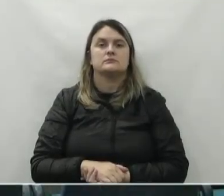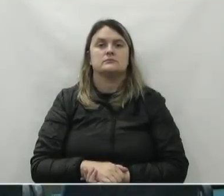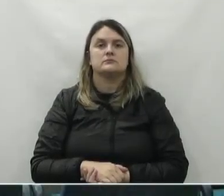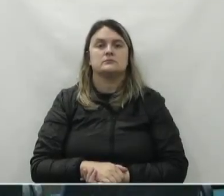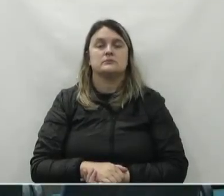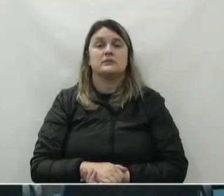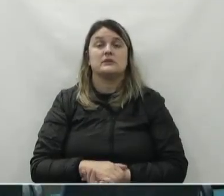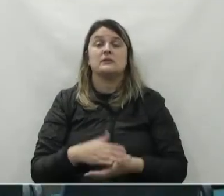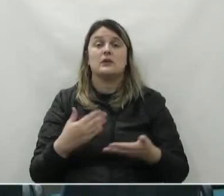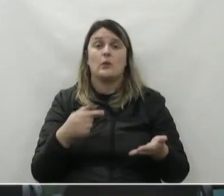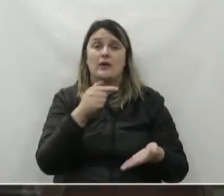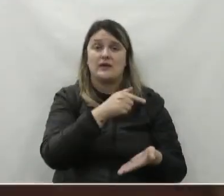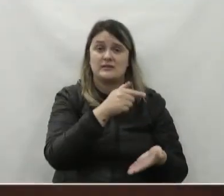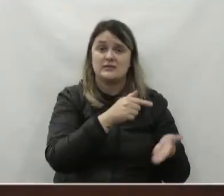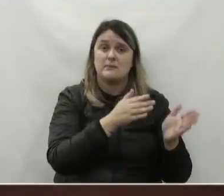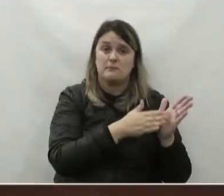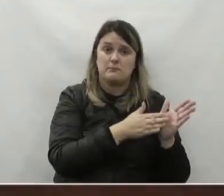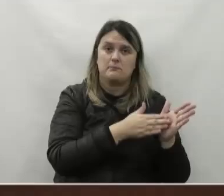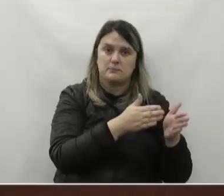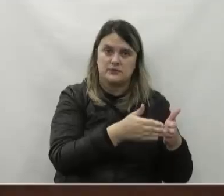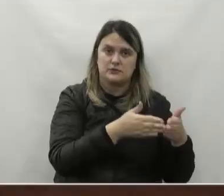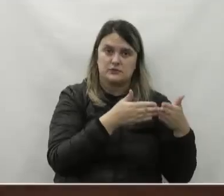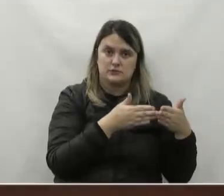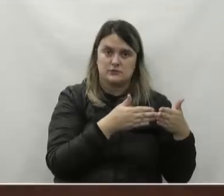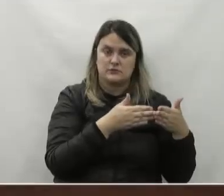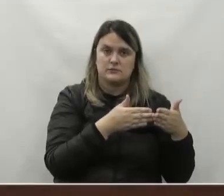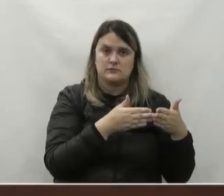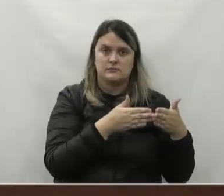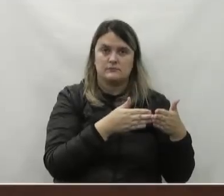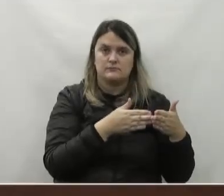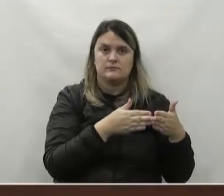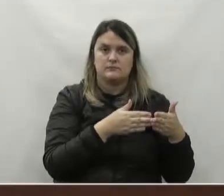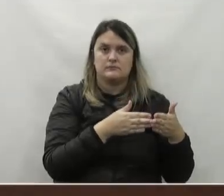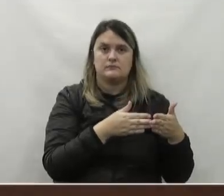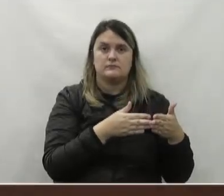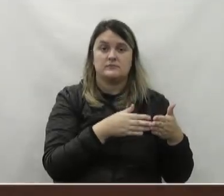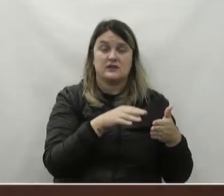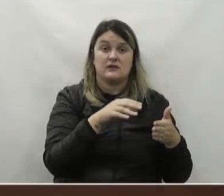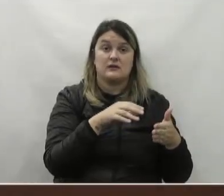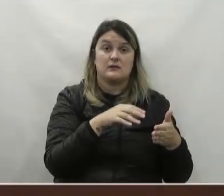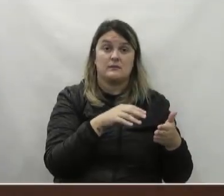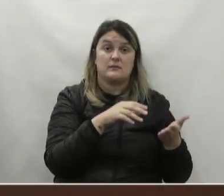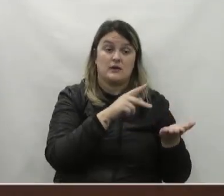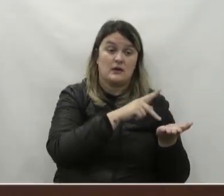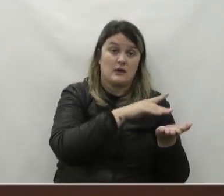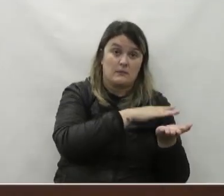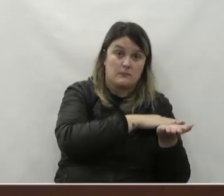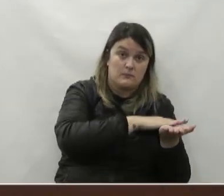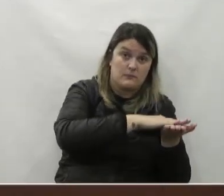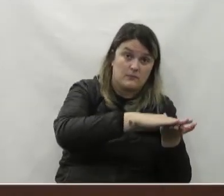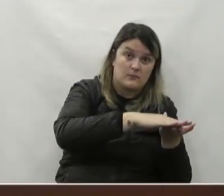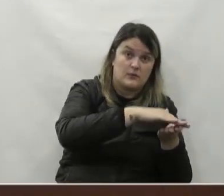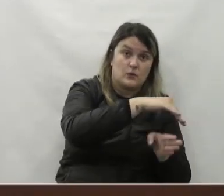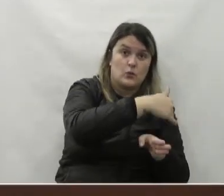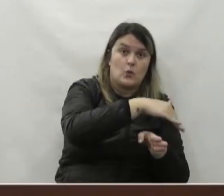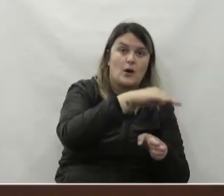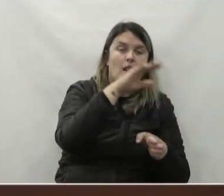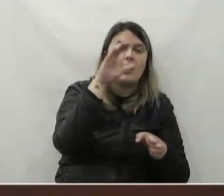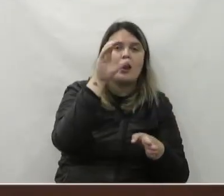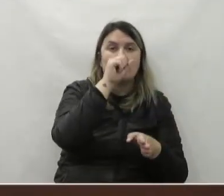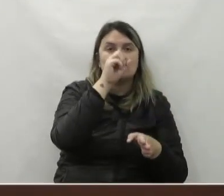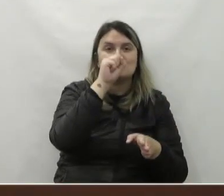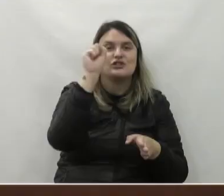Então, com relação a esse requerimento, de uma possível pavimentação na rua Laranjeiras do Sul, no bairro Bela